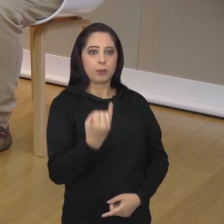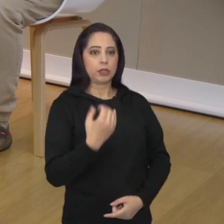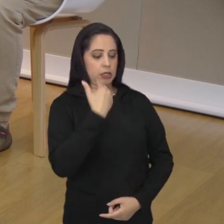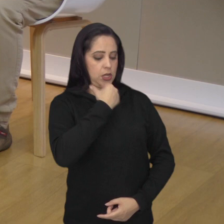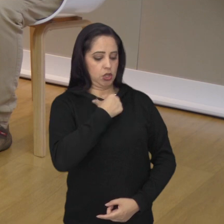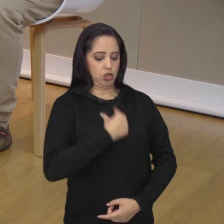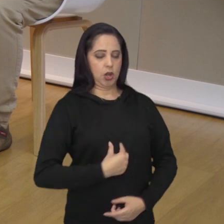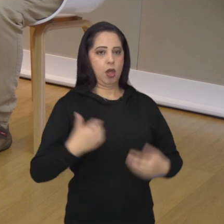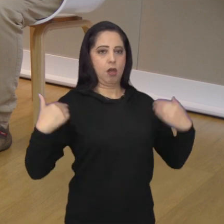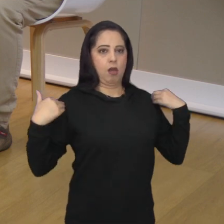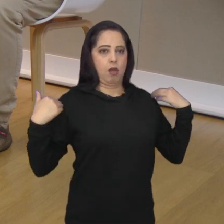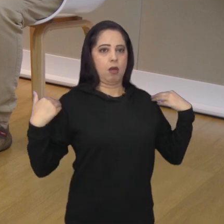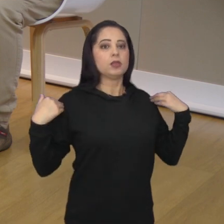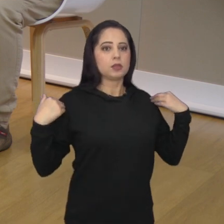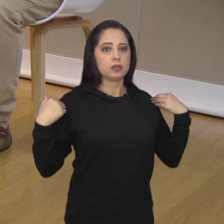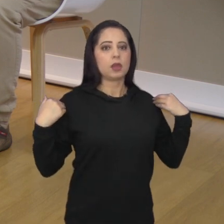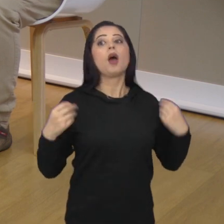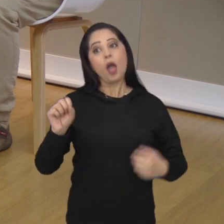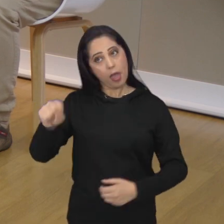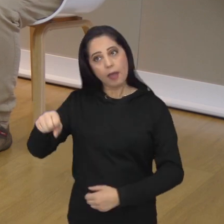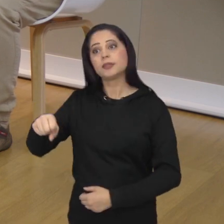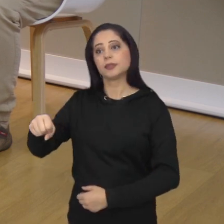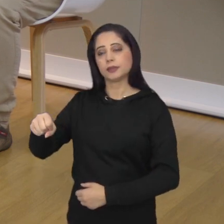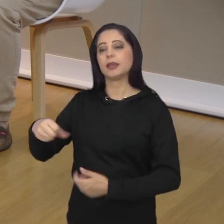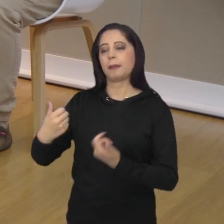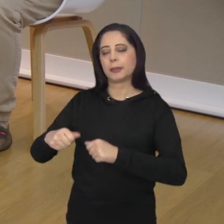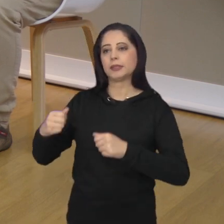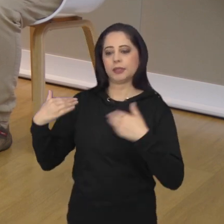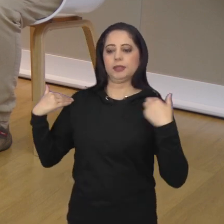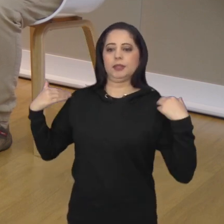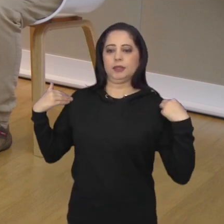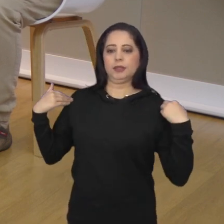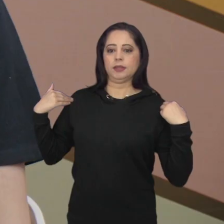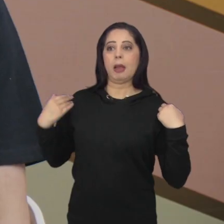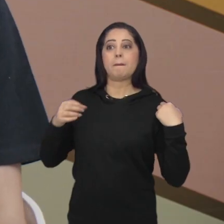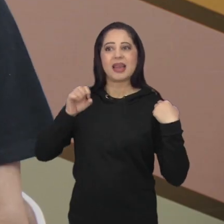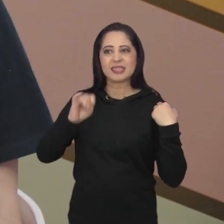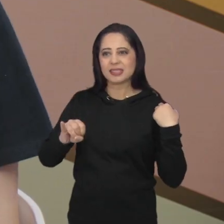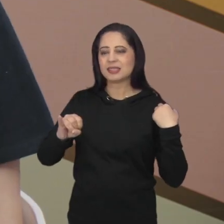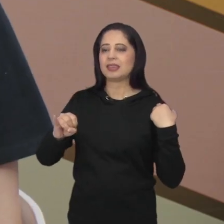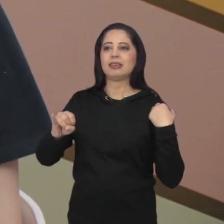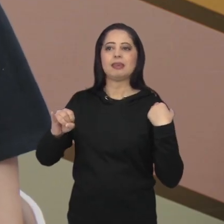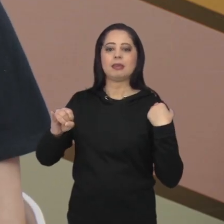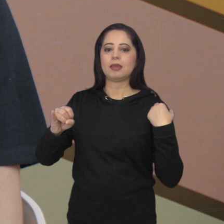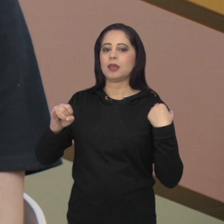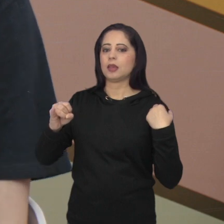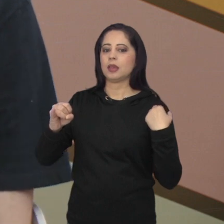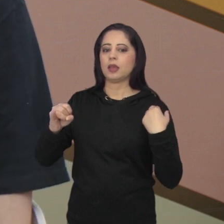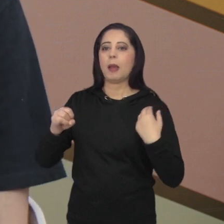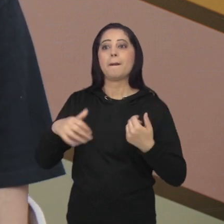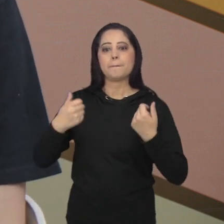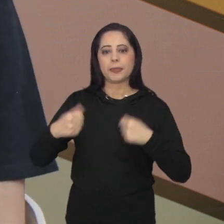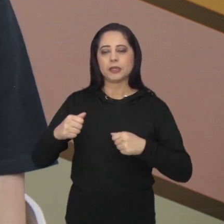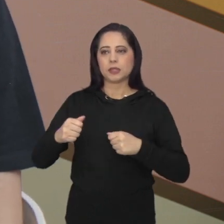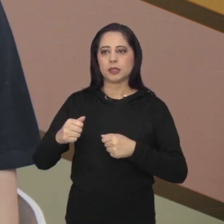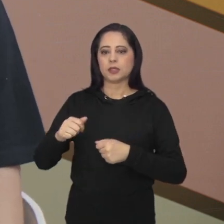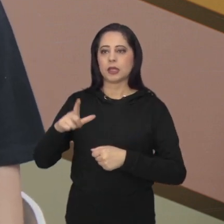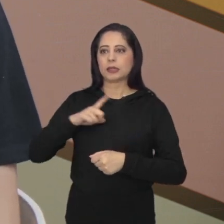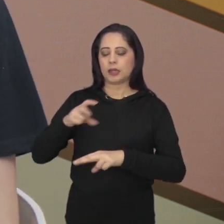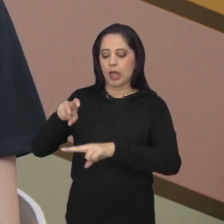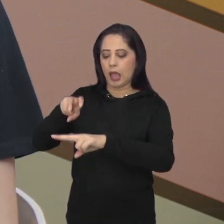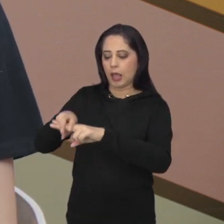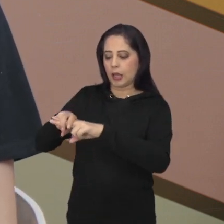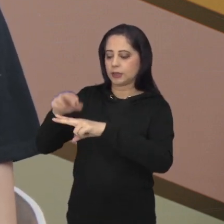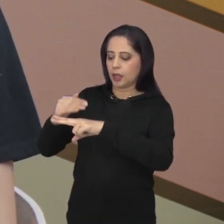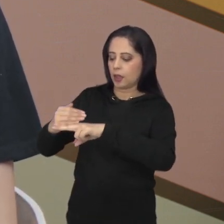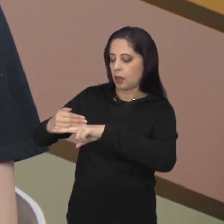questão da ereta conexão, para né? manter, para ficar desperto, né? Então você pode estar sentado numa cadeira, desde que ela tenha um encosto, um